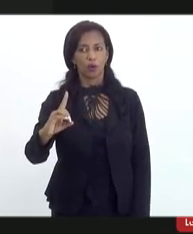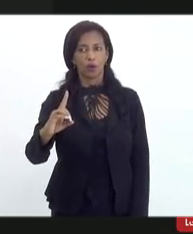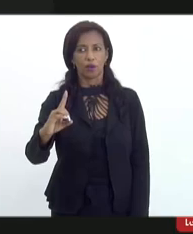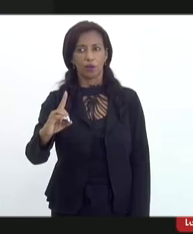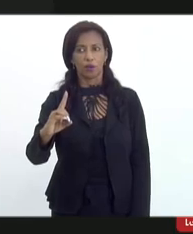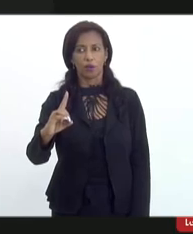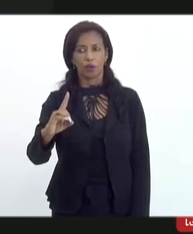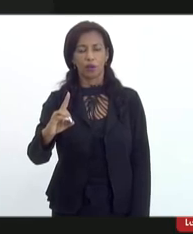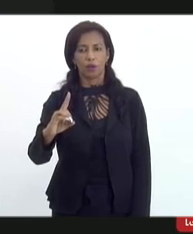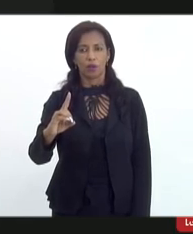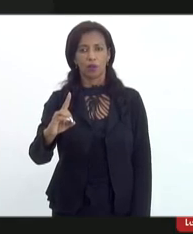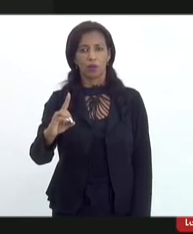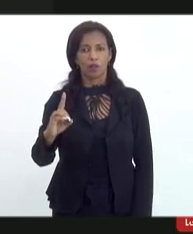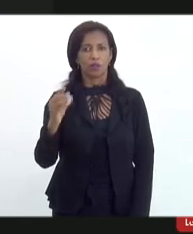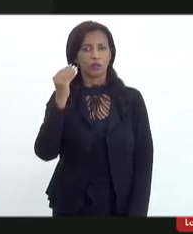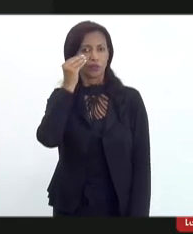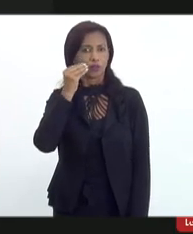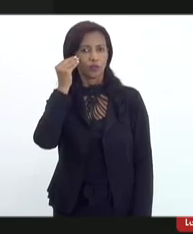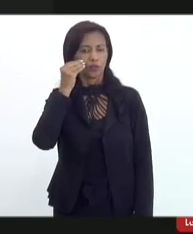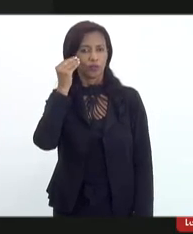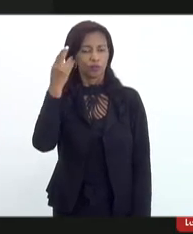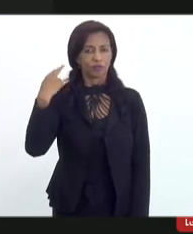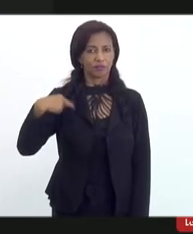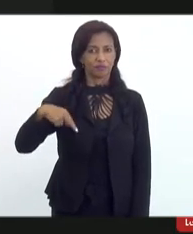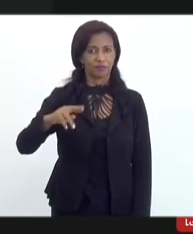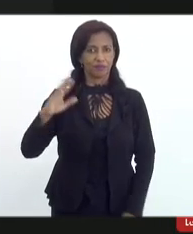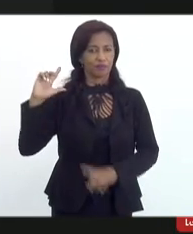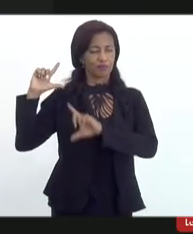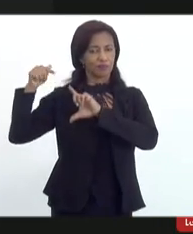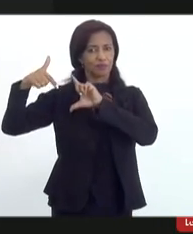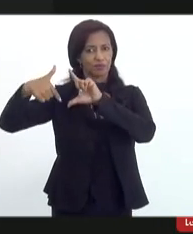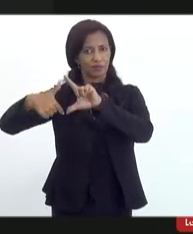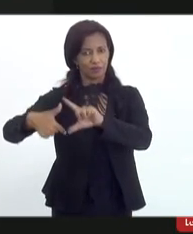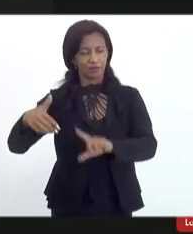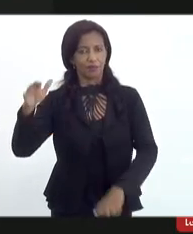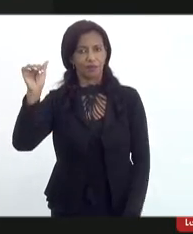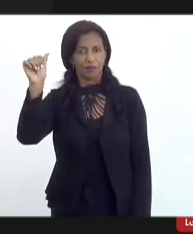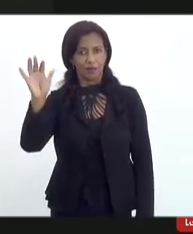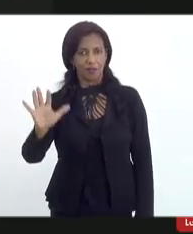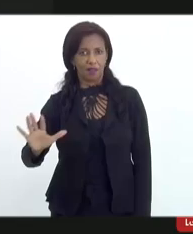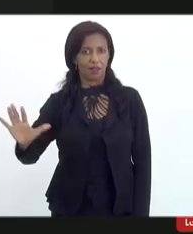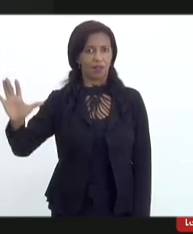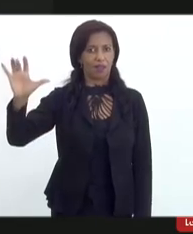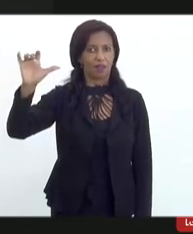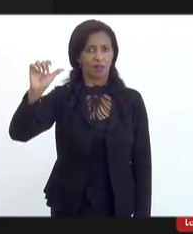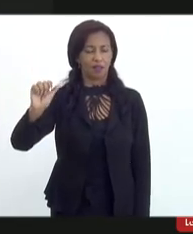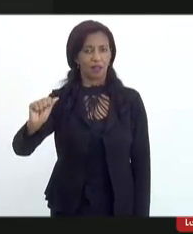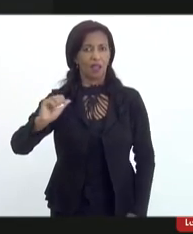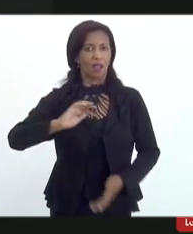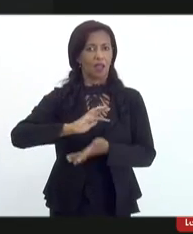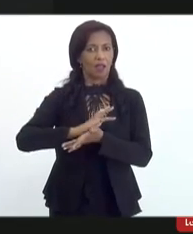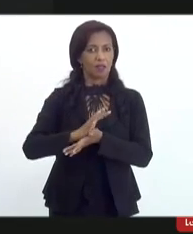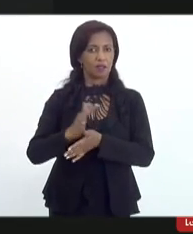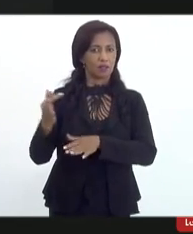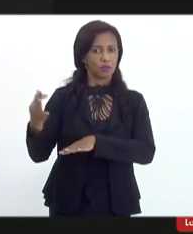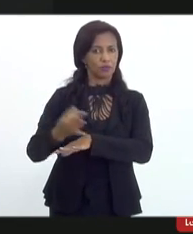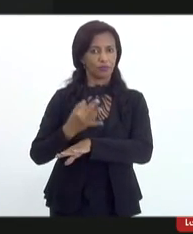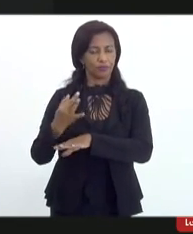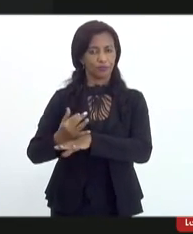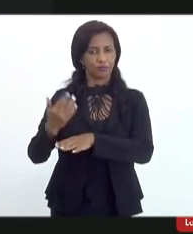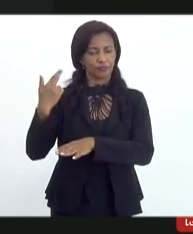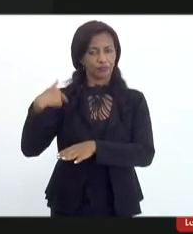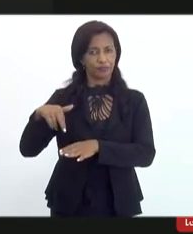a Coordenadoria de Experiências Religiosas Tradicionais Africanas, Afro-Brasileiras, Racismo e Intolerâncias